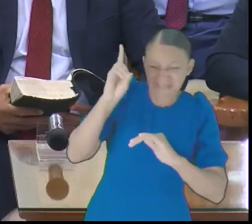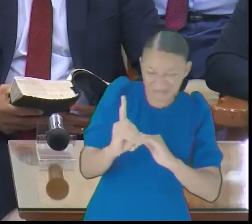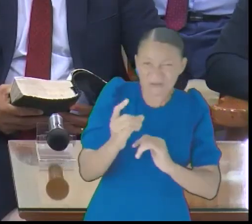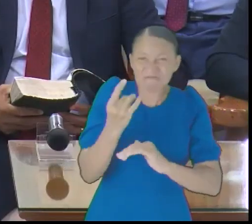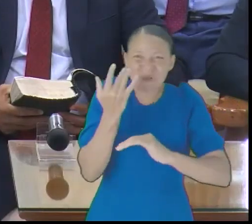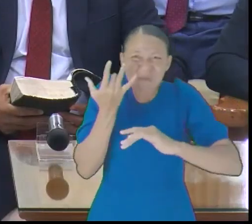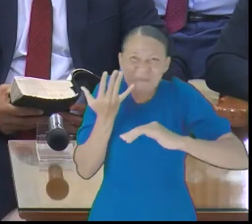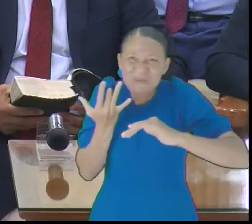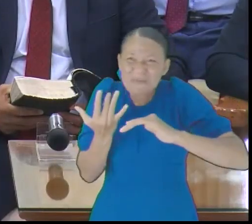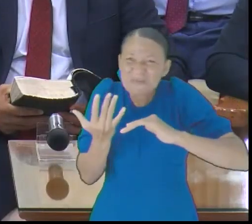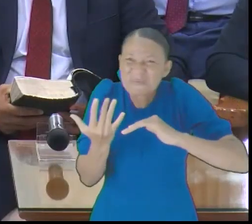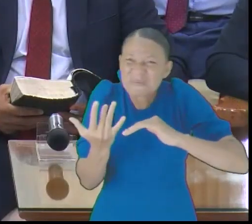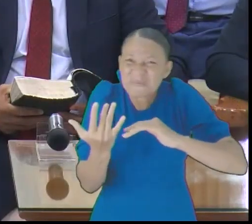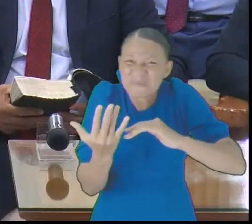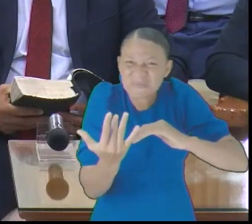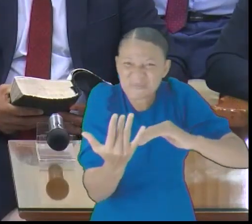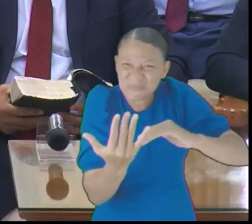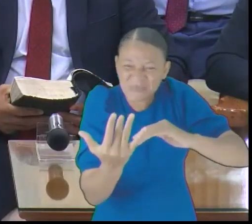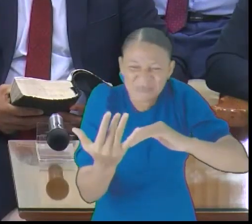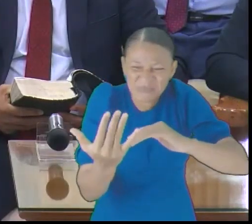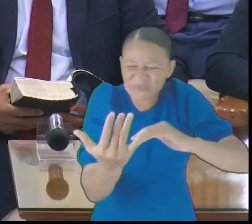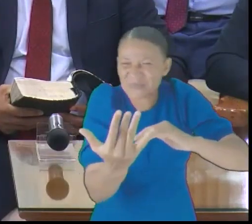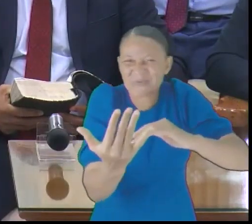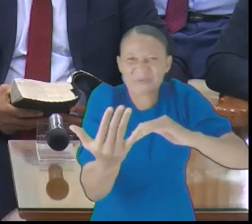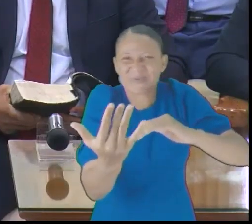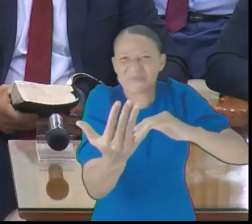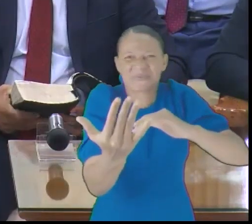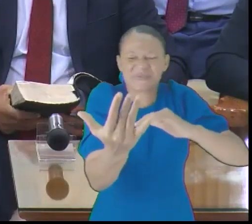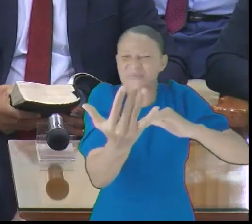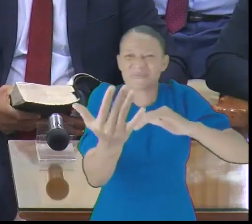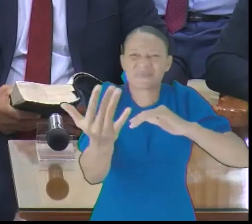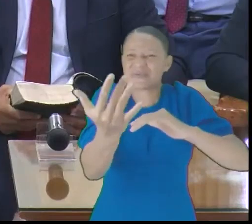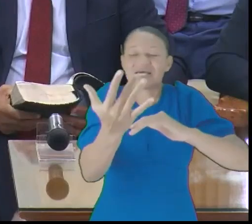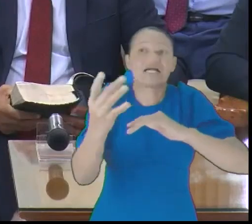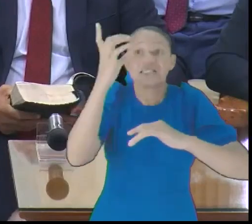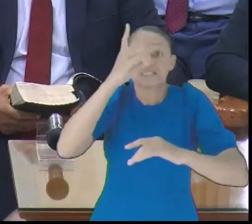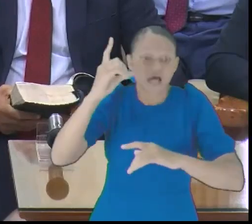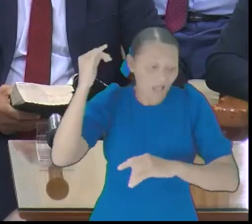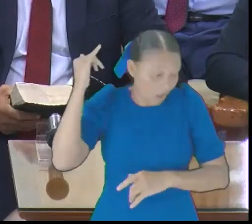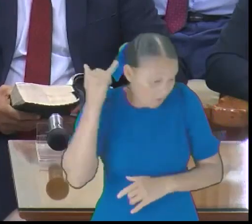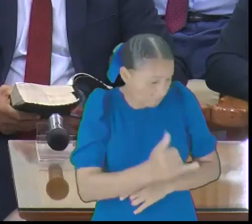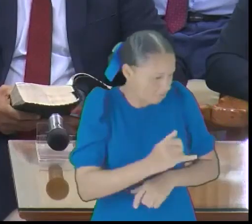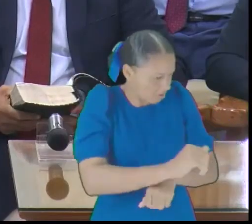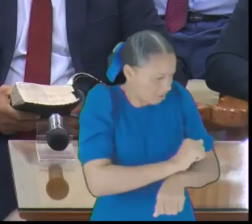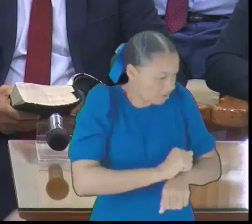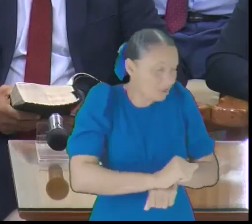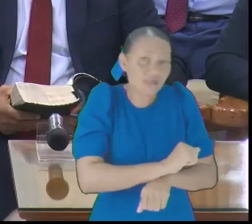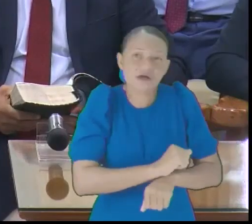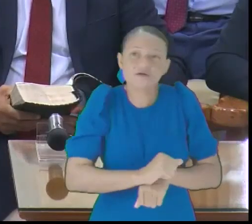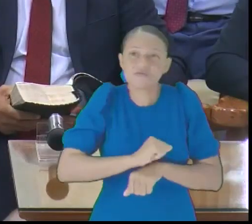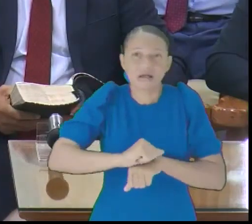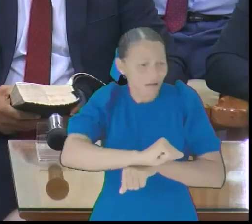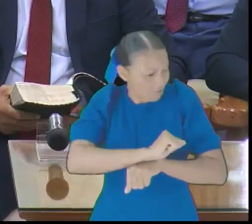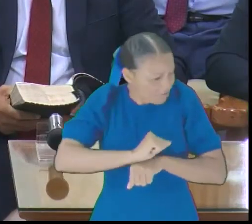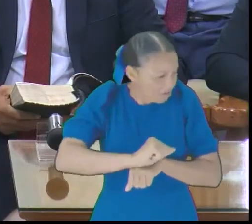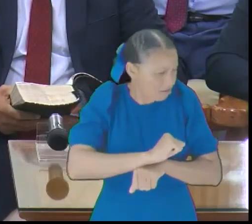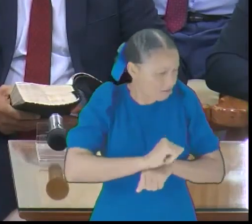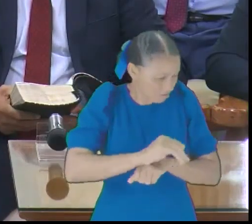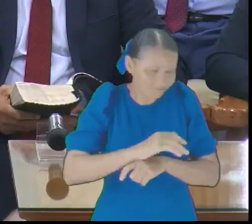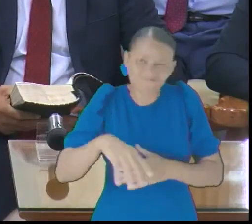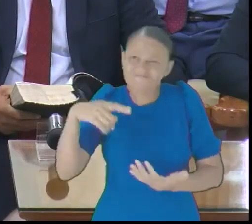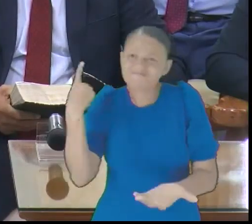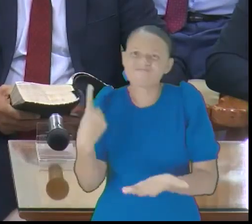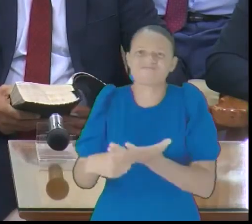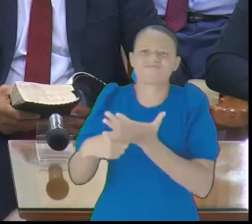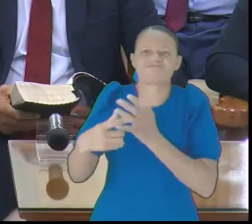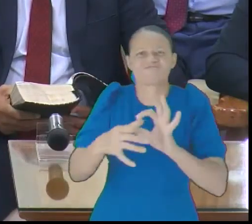tocha começa a caminhar no meio das metades. Deus estava dizendo para Abraão: Abraão, a aliança